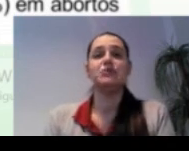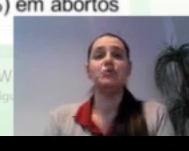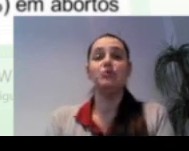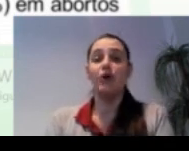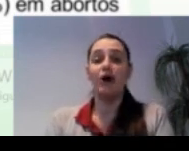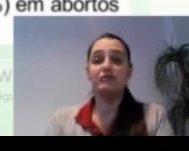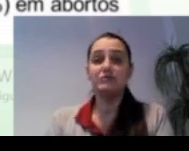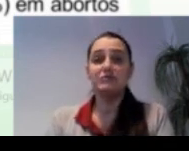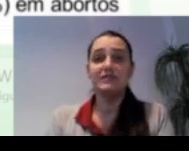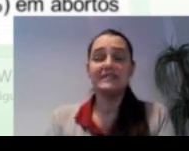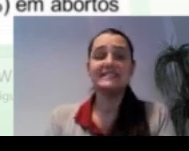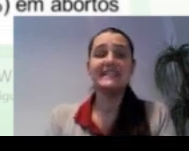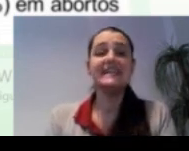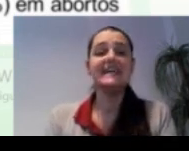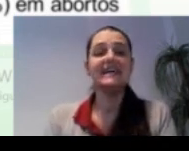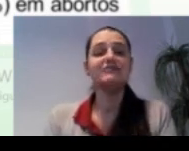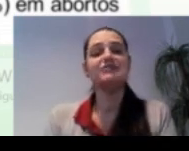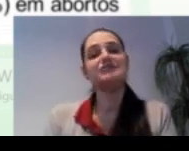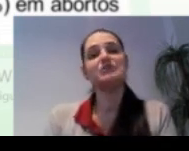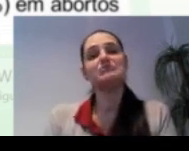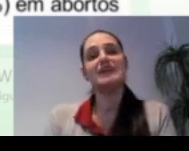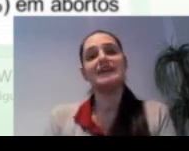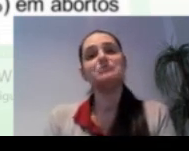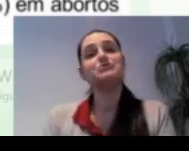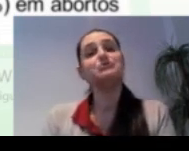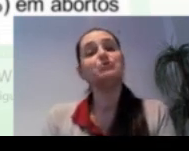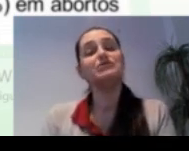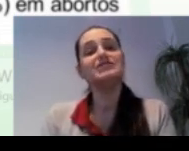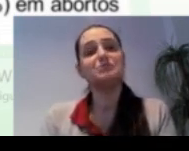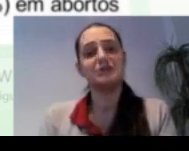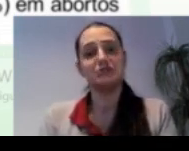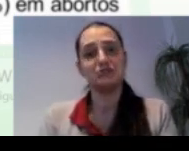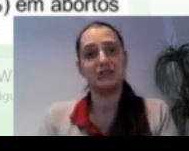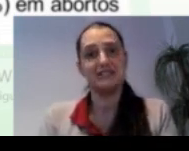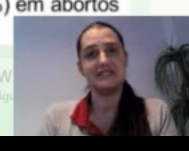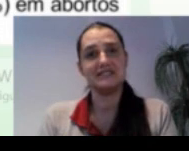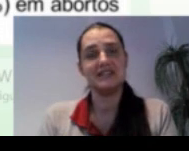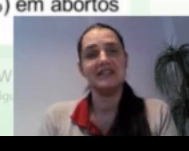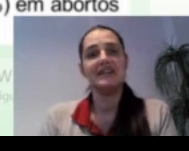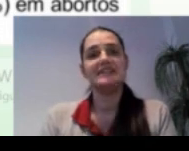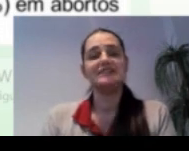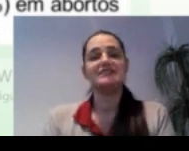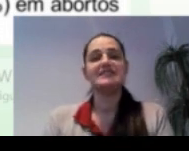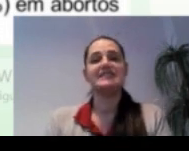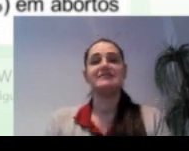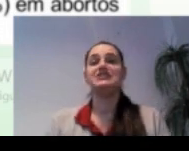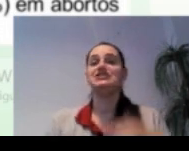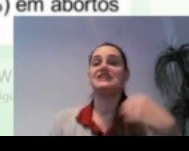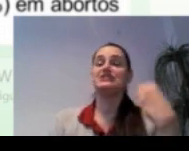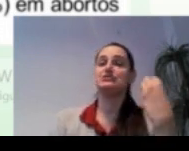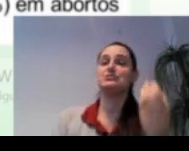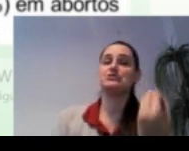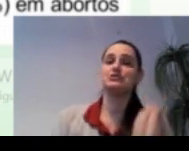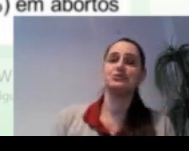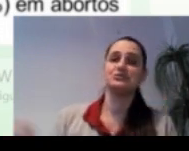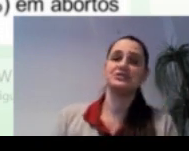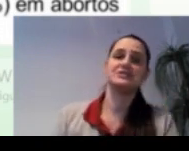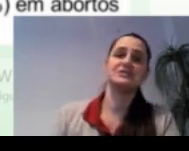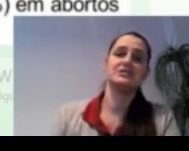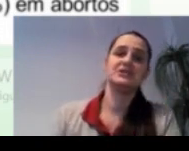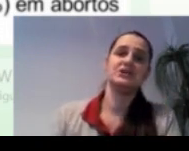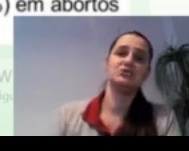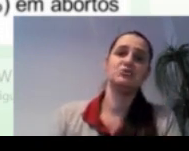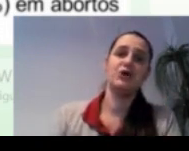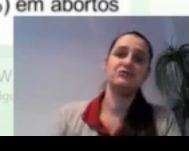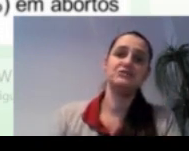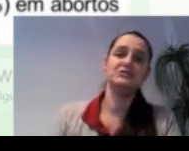você tem um óvulo que, sem querer, foi fecundado por 2 espermatozoides. Então, você tem 23